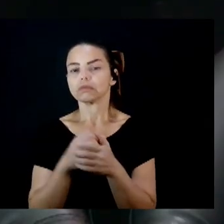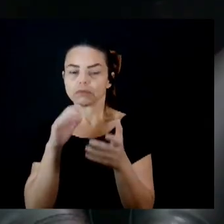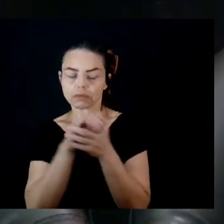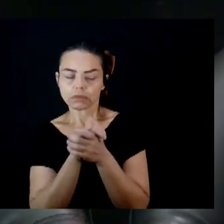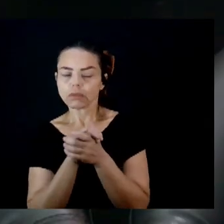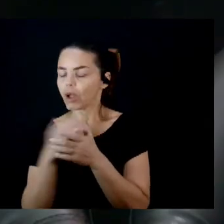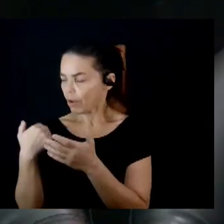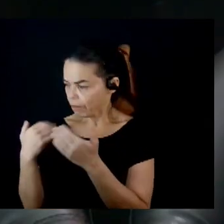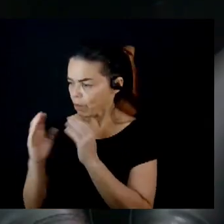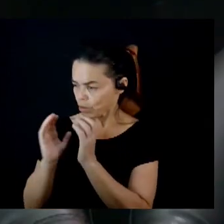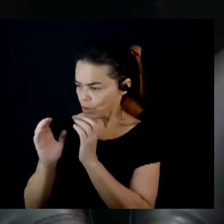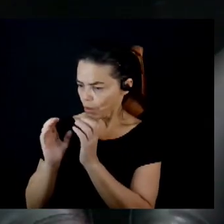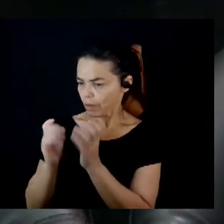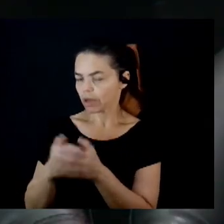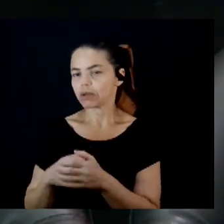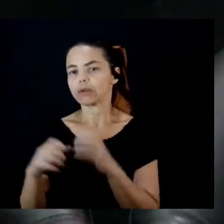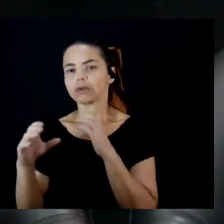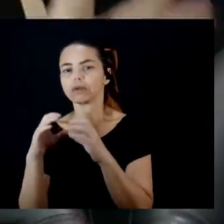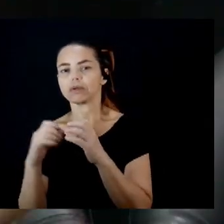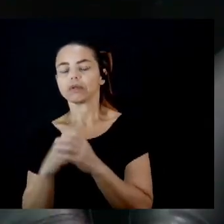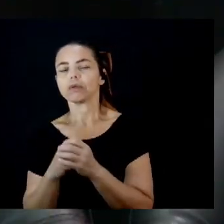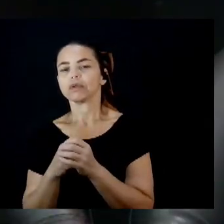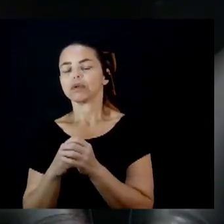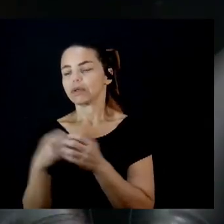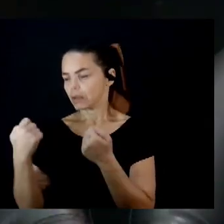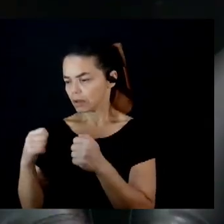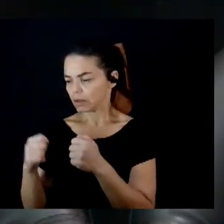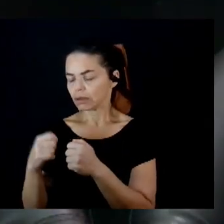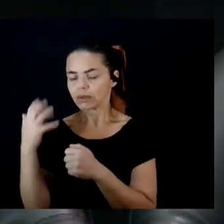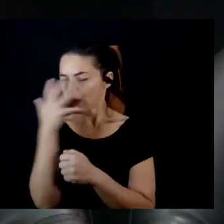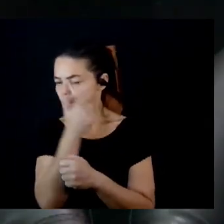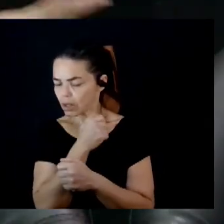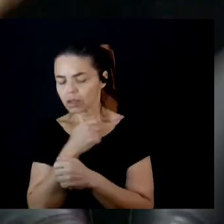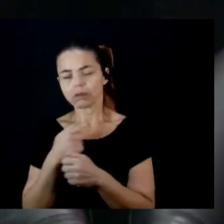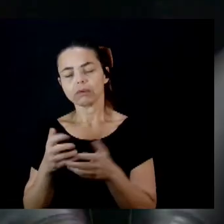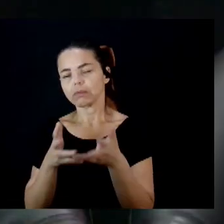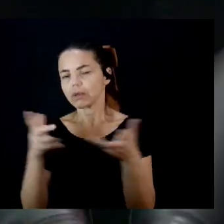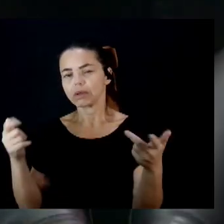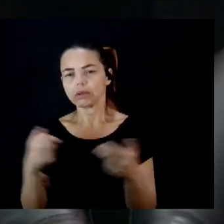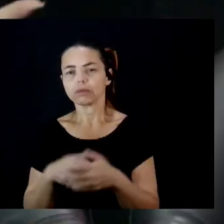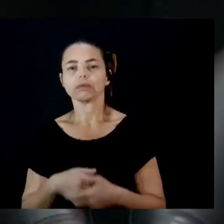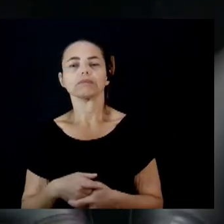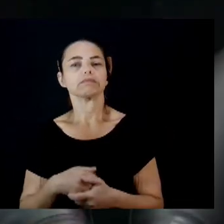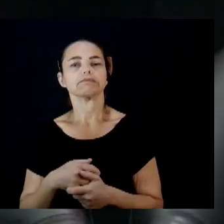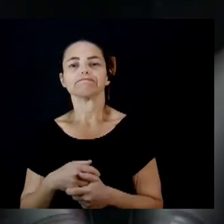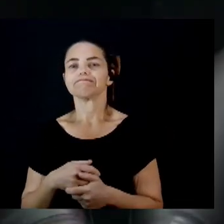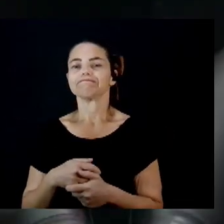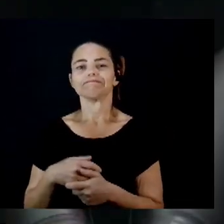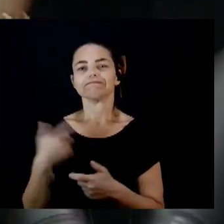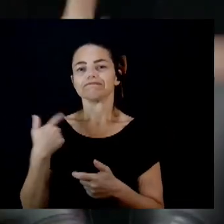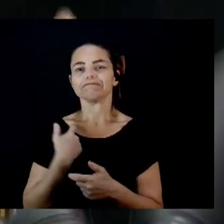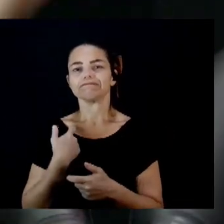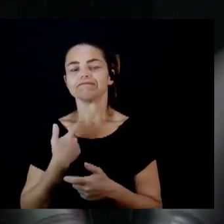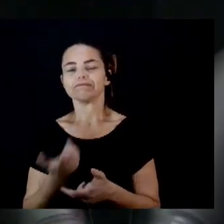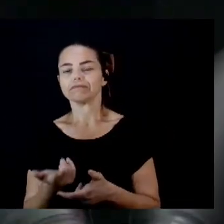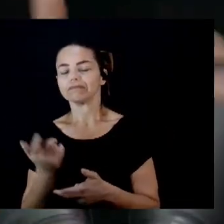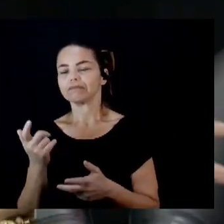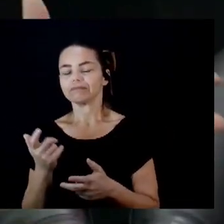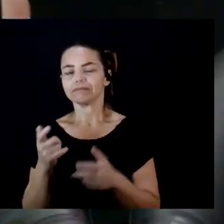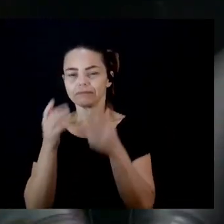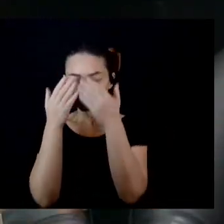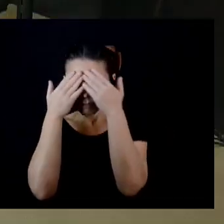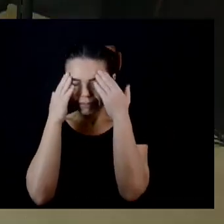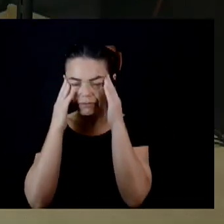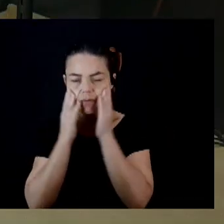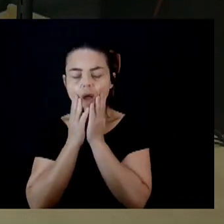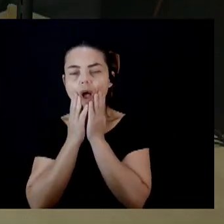comunicar. Gata, precisa de tudo isso? Você é linda, você é maravilhosa e tal. Ó, isso aqui, essa máscara verde não